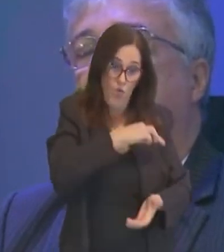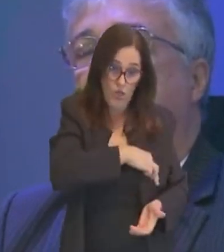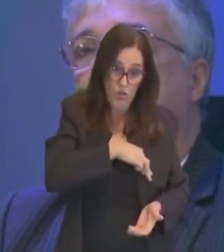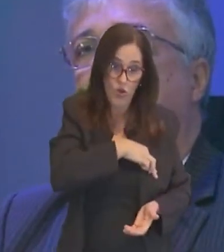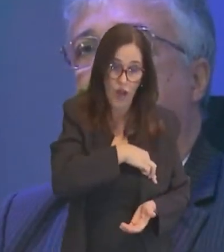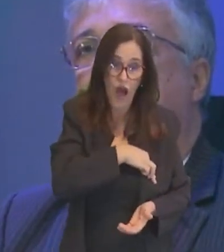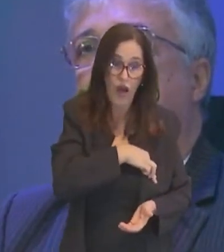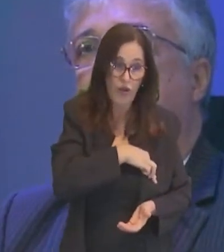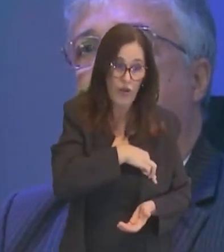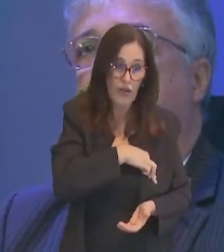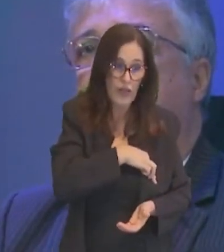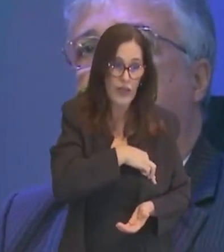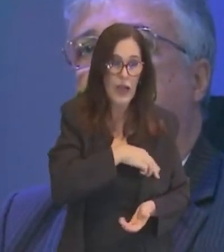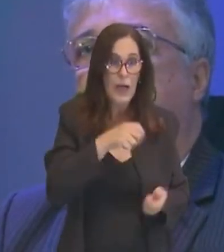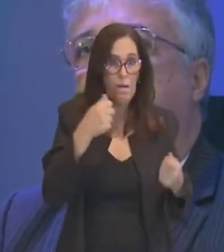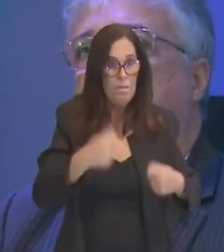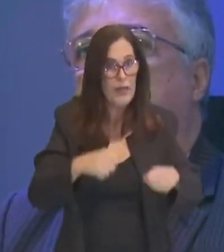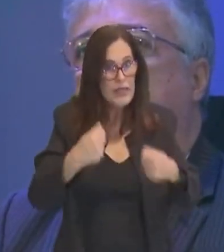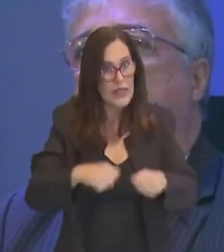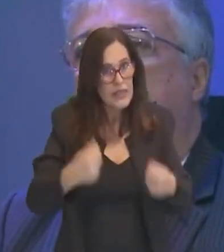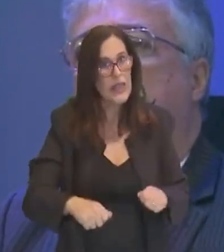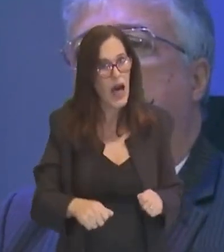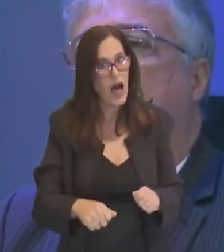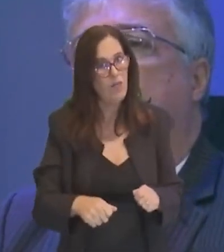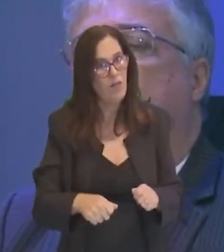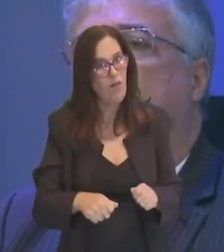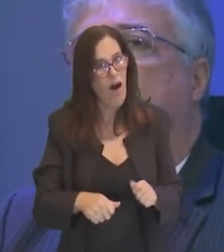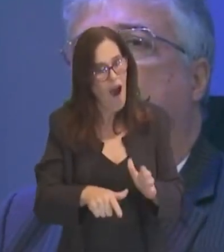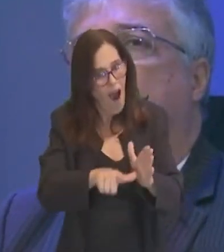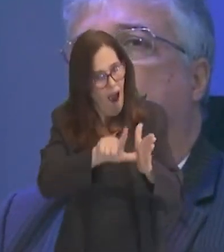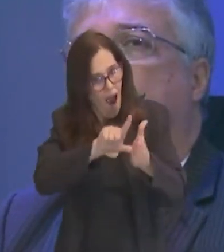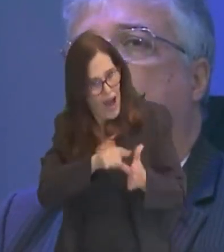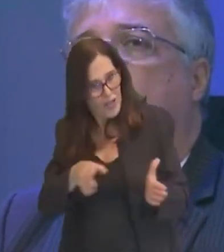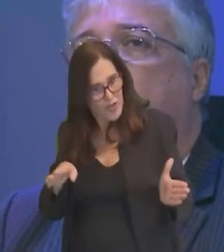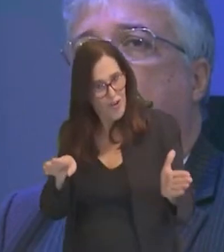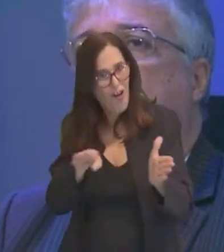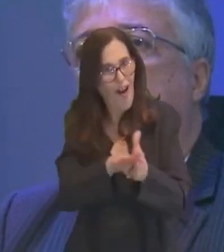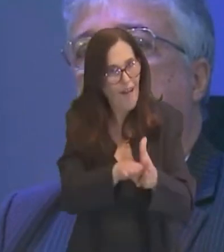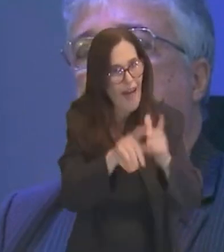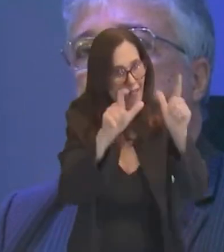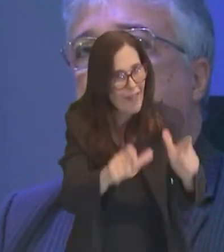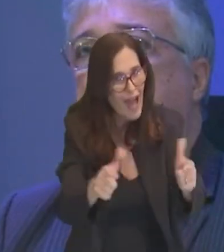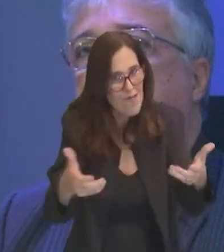missionários, que eles precisavam aprender antes de chegar na terra que mana leite e mel.